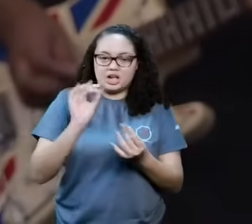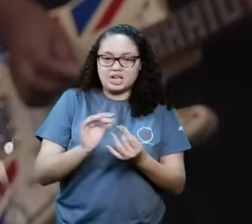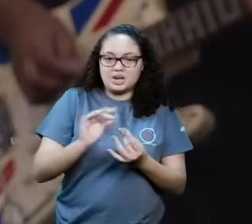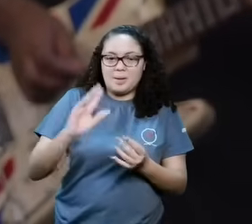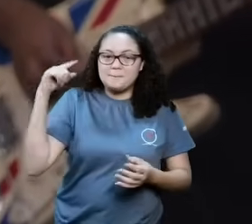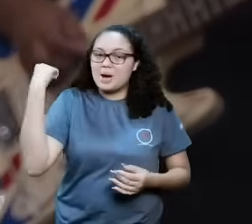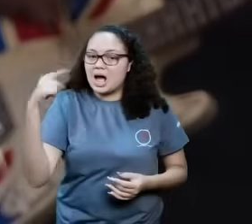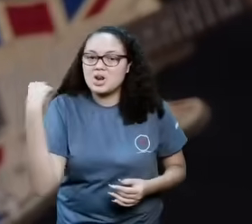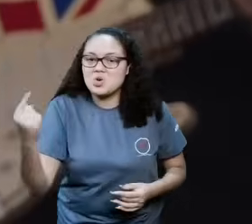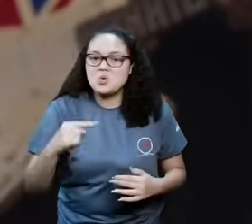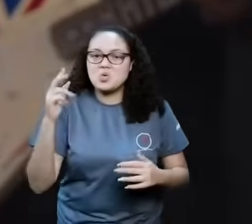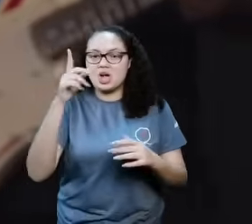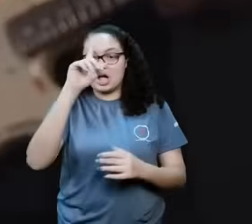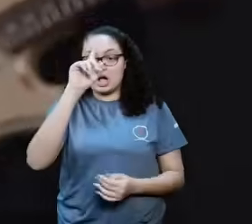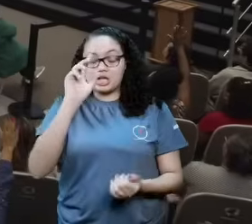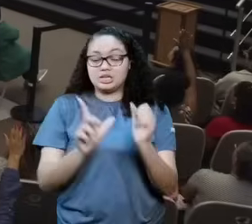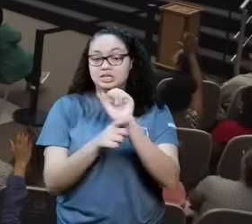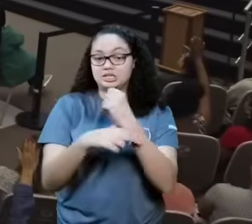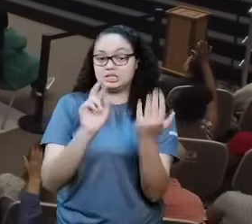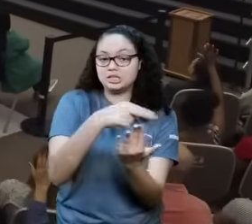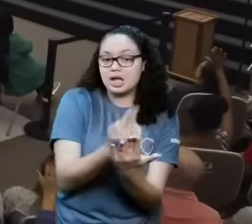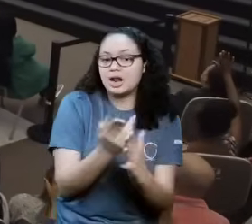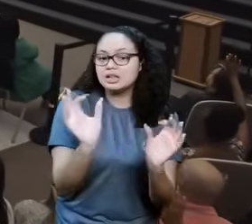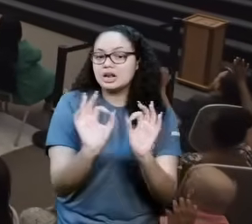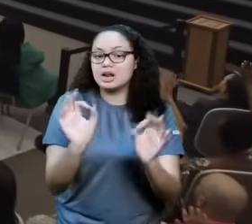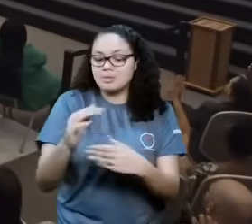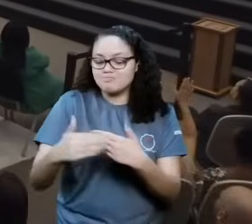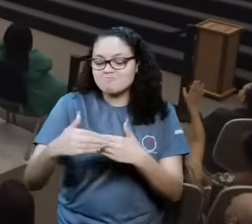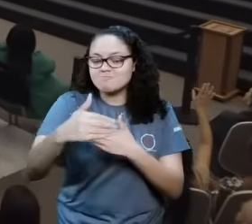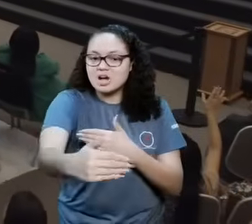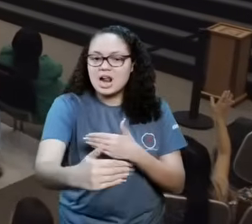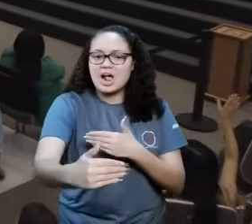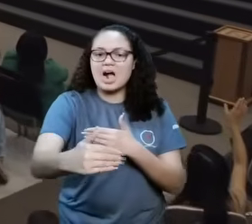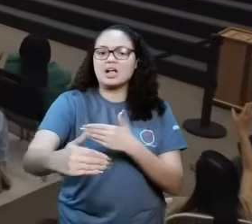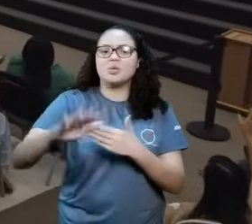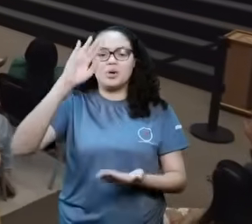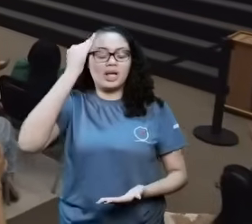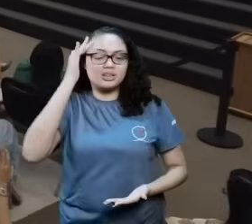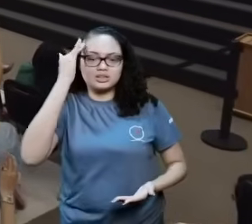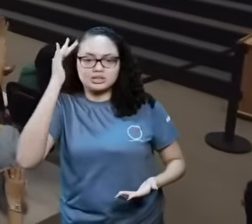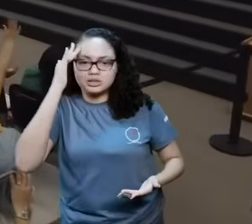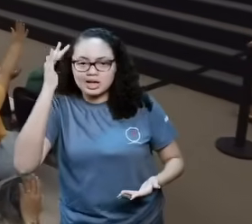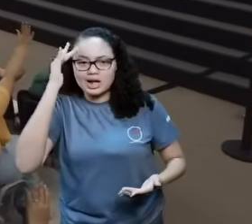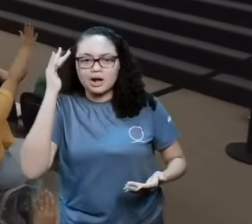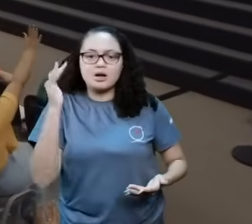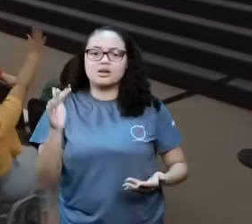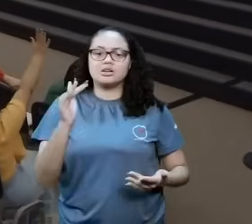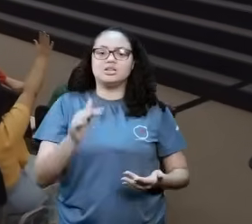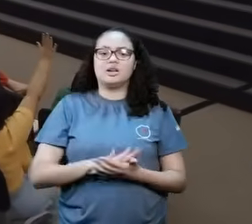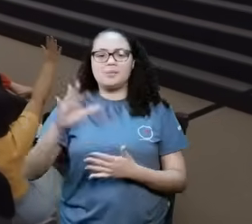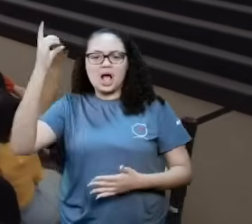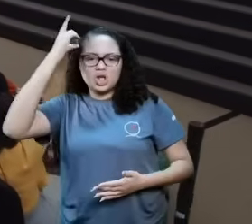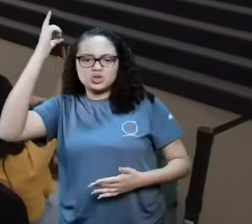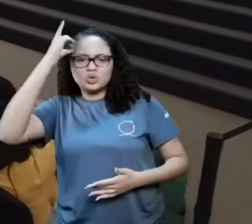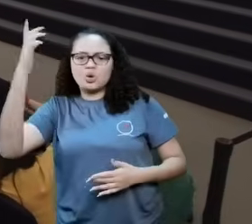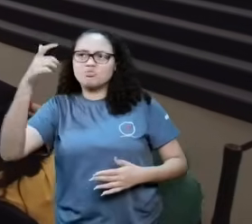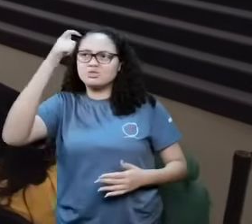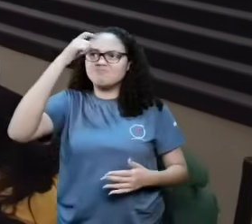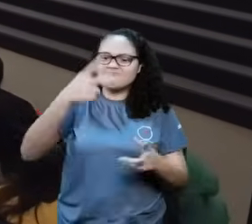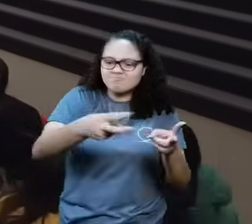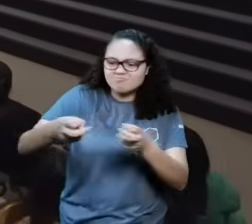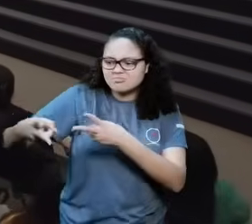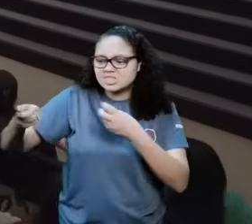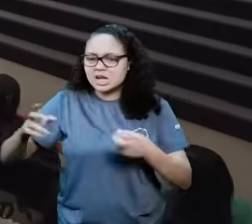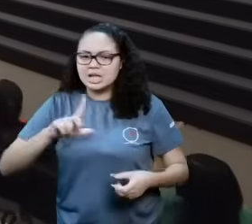deixar maluco nem internado. O próximo passo será interpretação. O próximo passo será dom de discernimento. Oh,